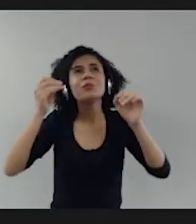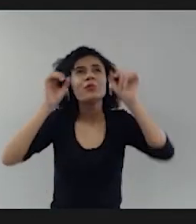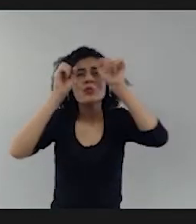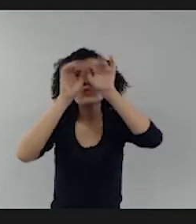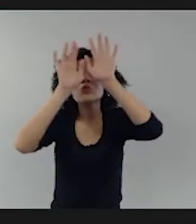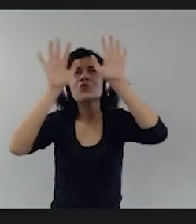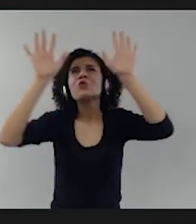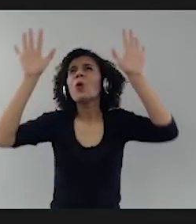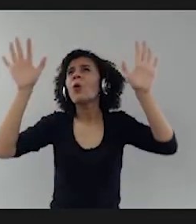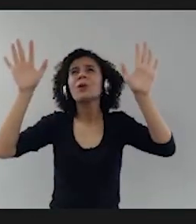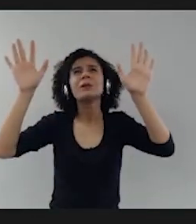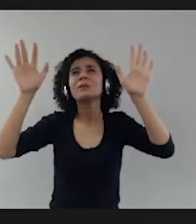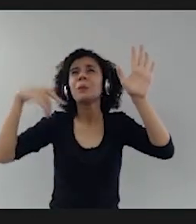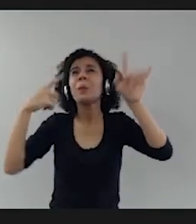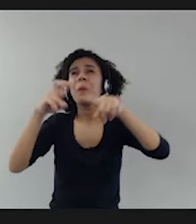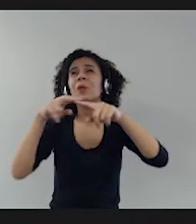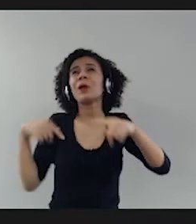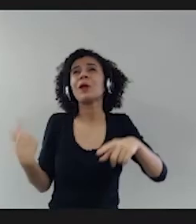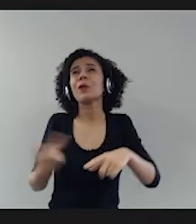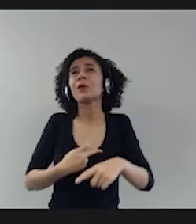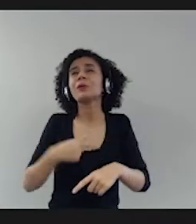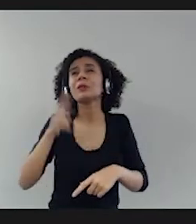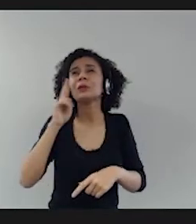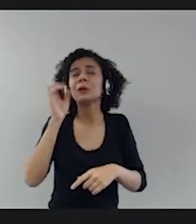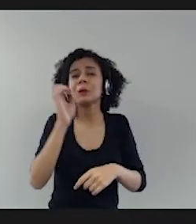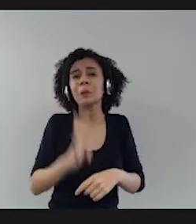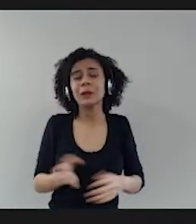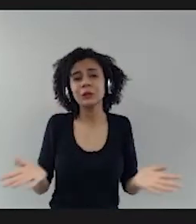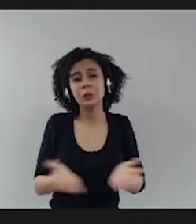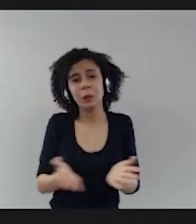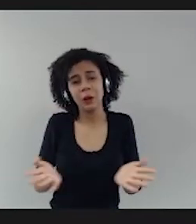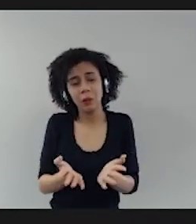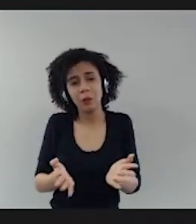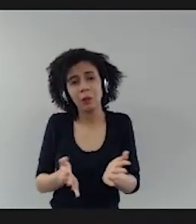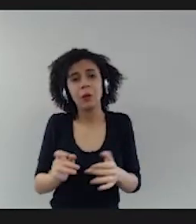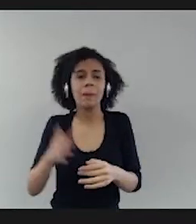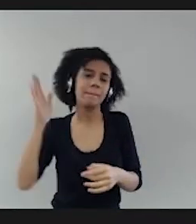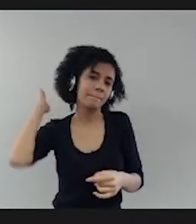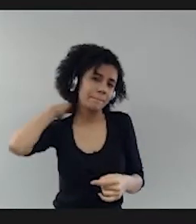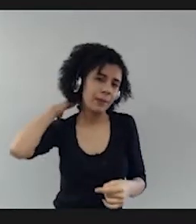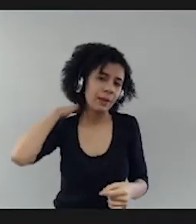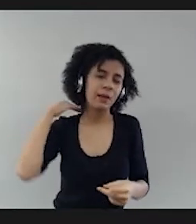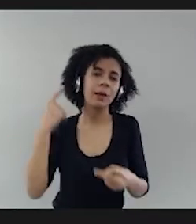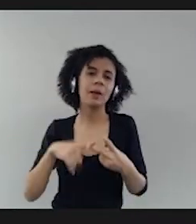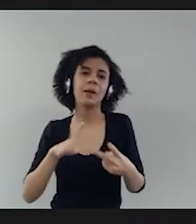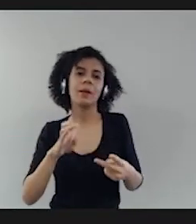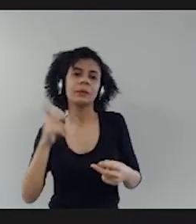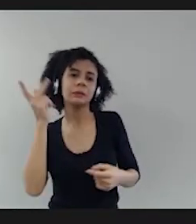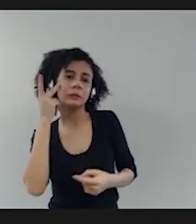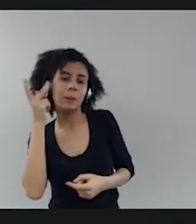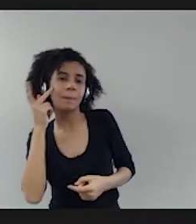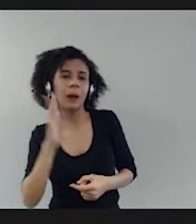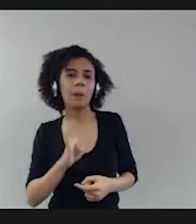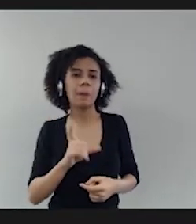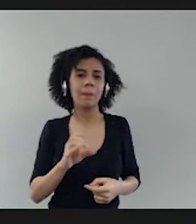nós pensarmos na nossa realidade, na realidade do Brasil, na realidade de grandes cidades, como Belém, Belo Horizonte, São Paulo,